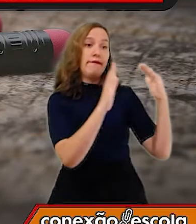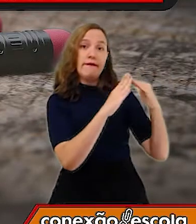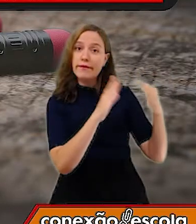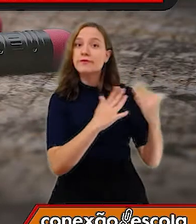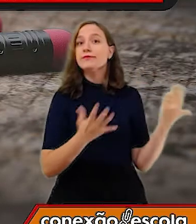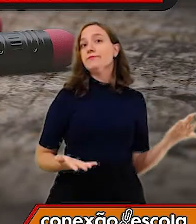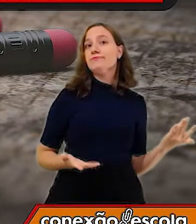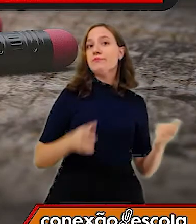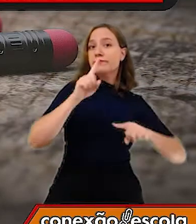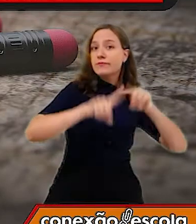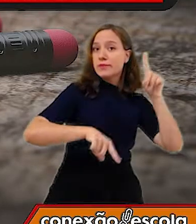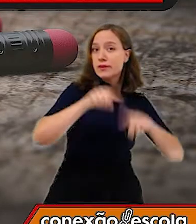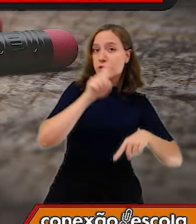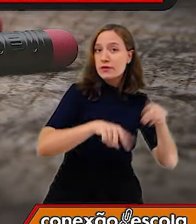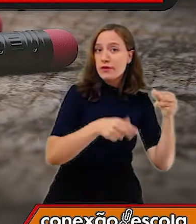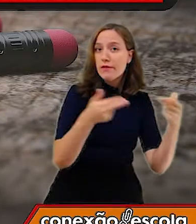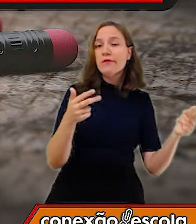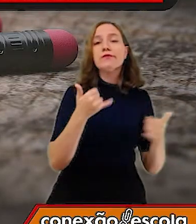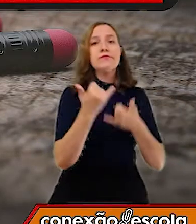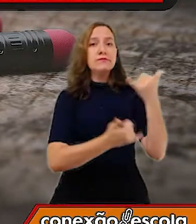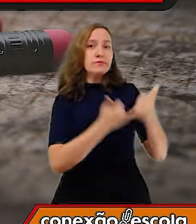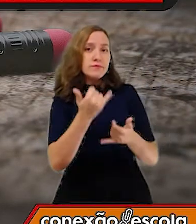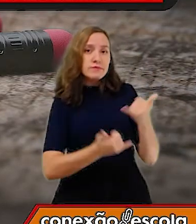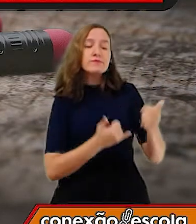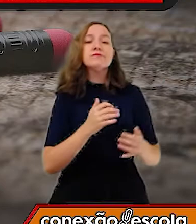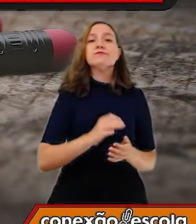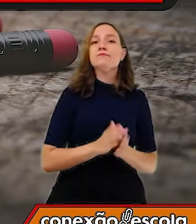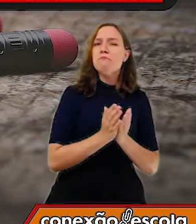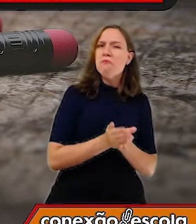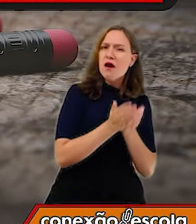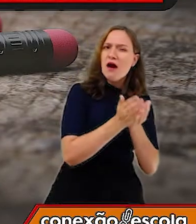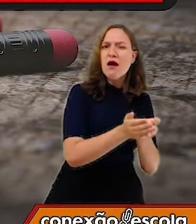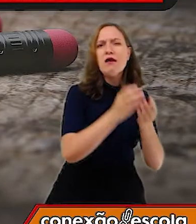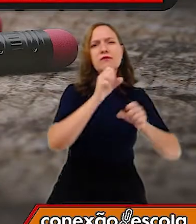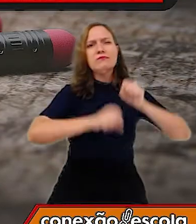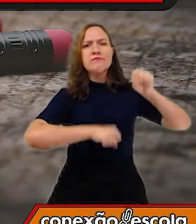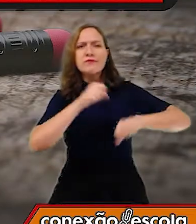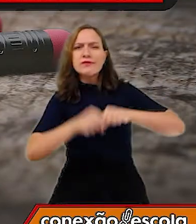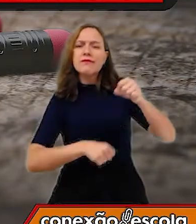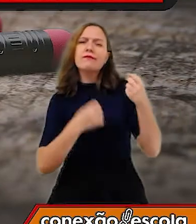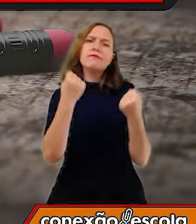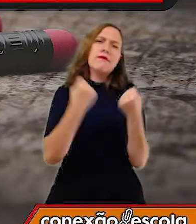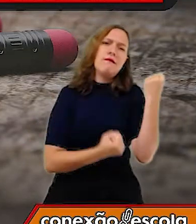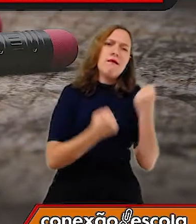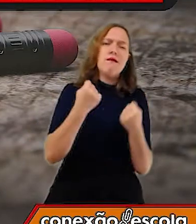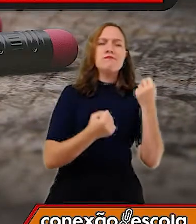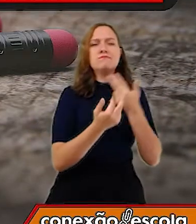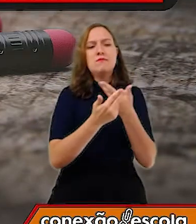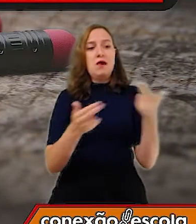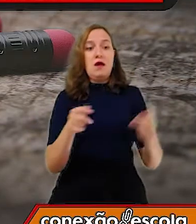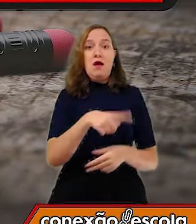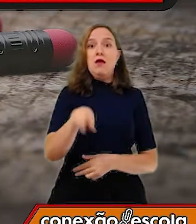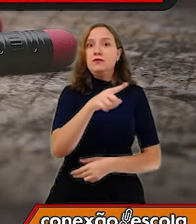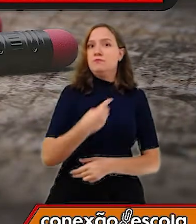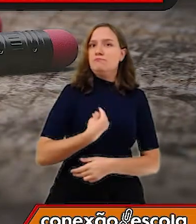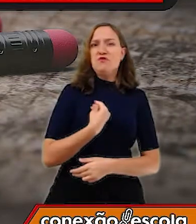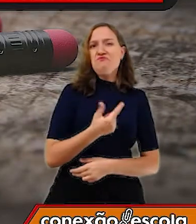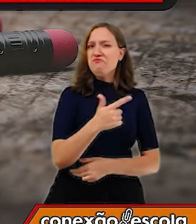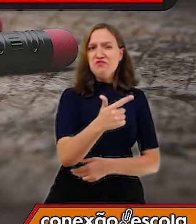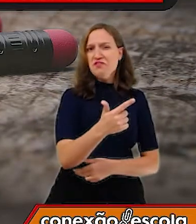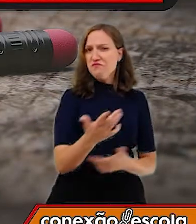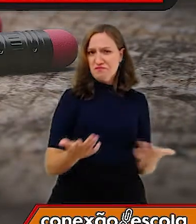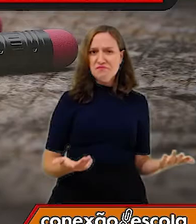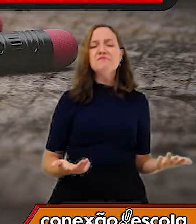os brinquedos, o barco, bicicleta, carro e muitos outros. Então, esses são